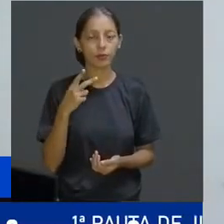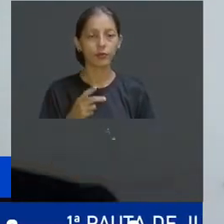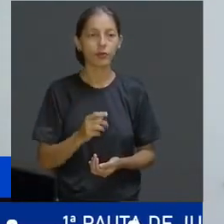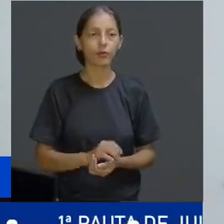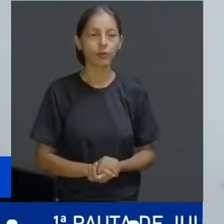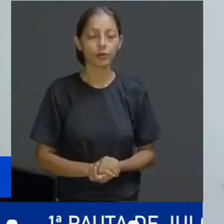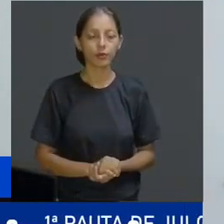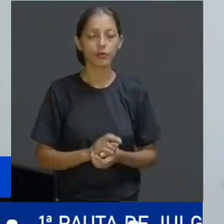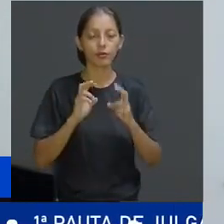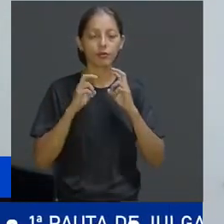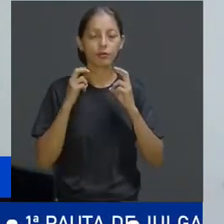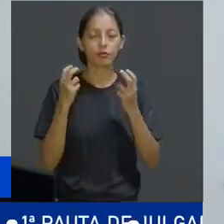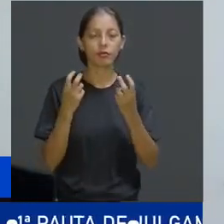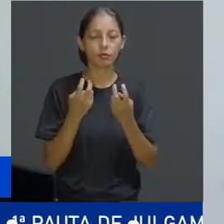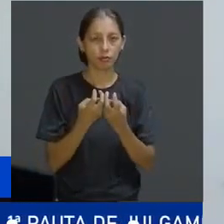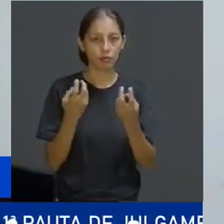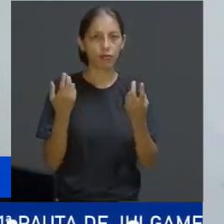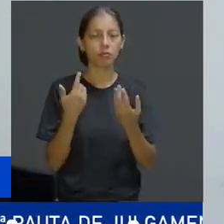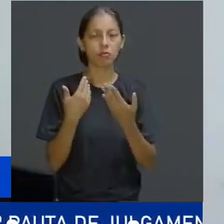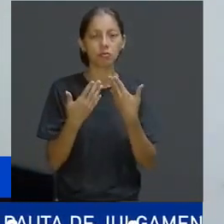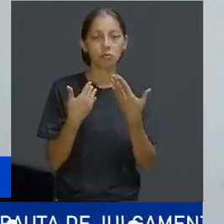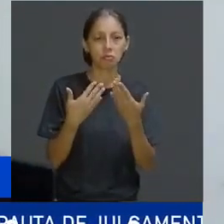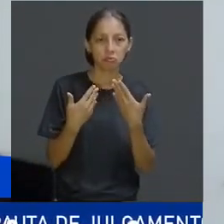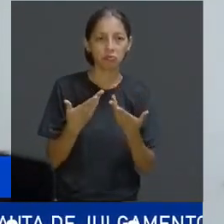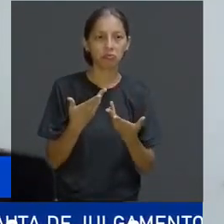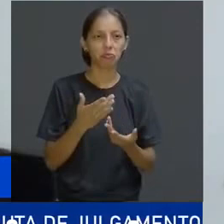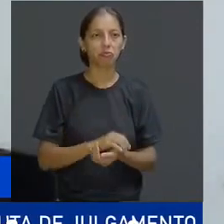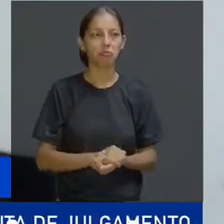contra a sua própria chapa e contra chapas amigas.